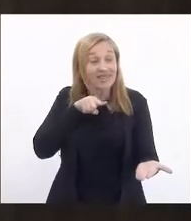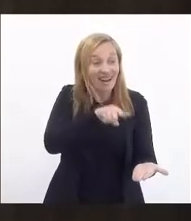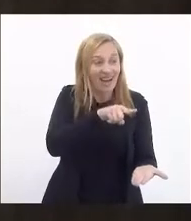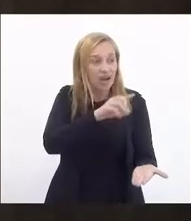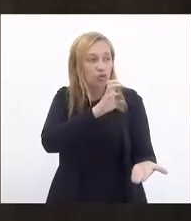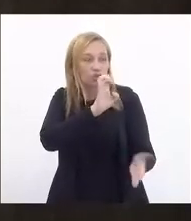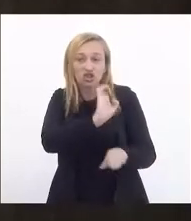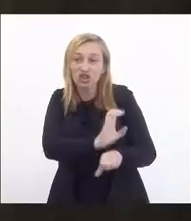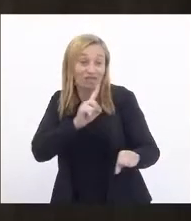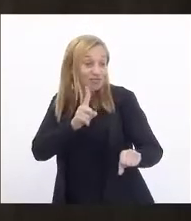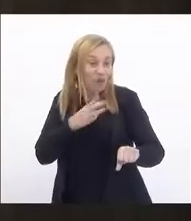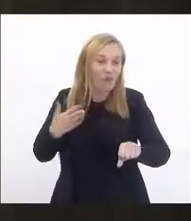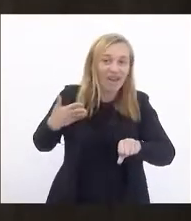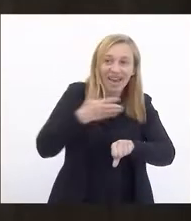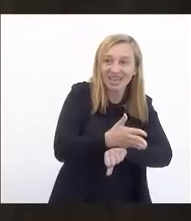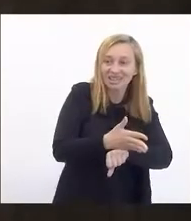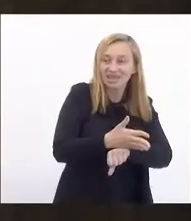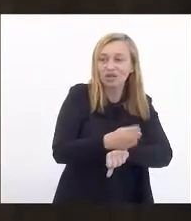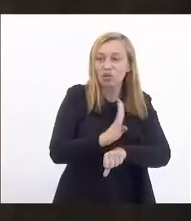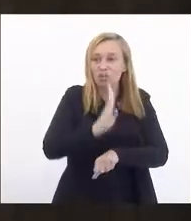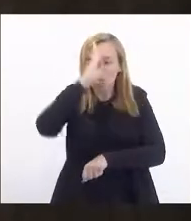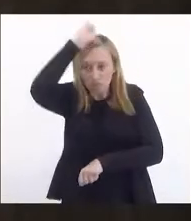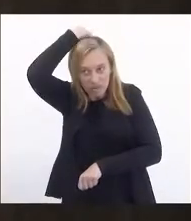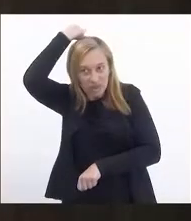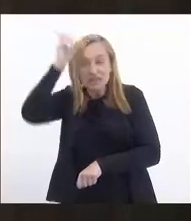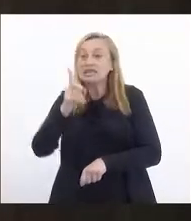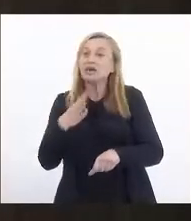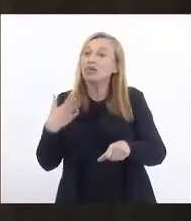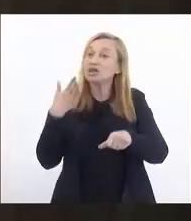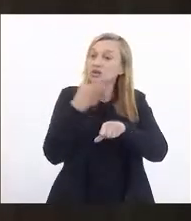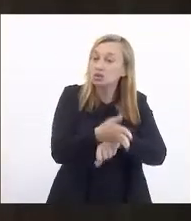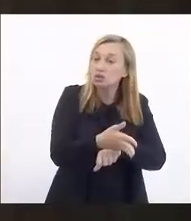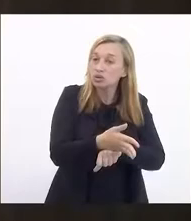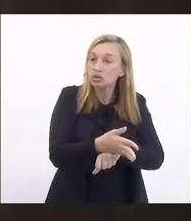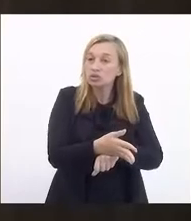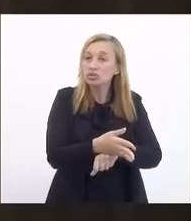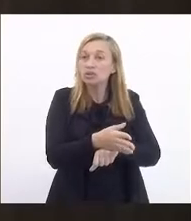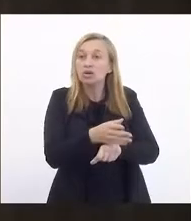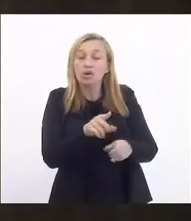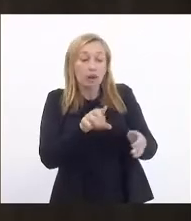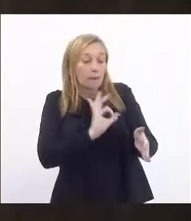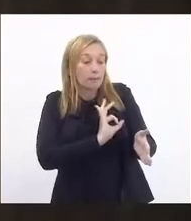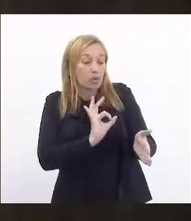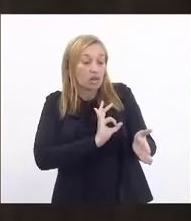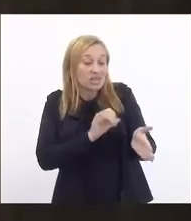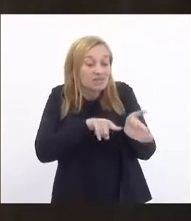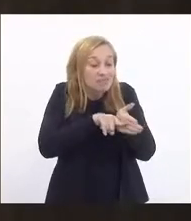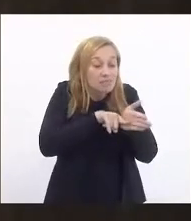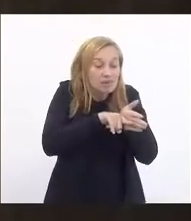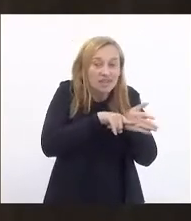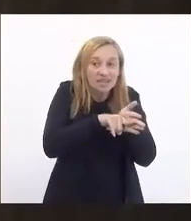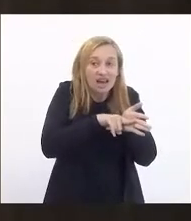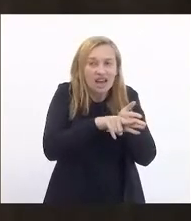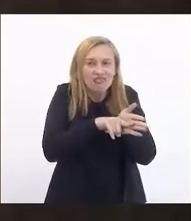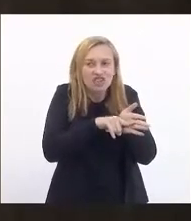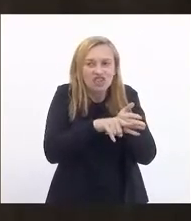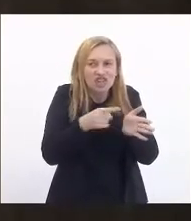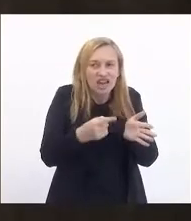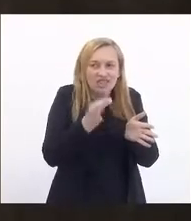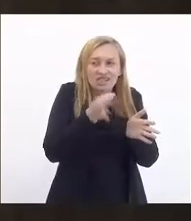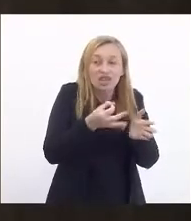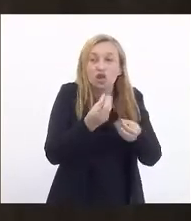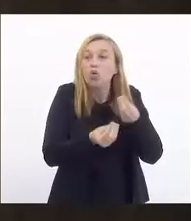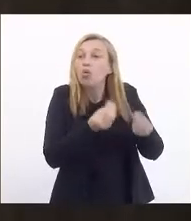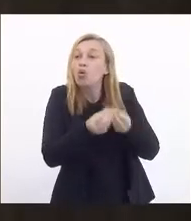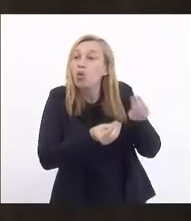não entrou com bombeiros não entrou com a perícia para poder investigar de